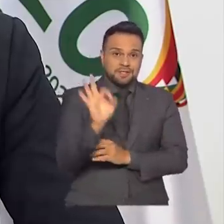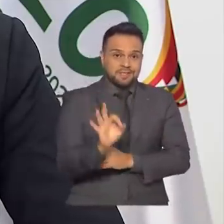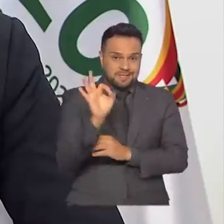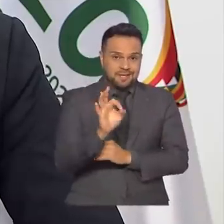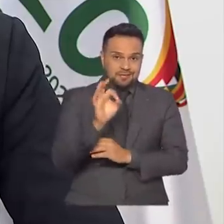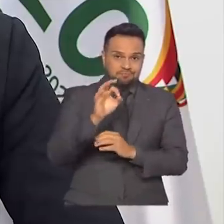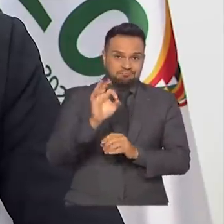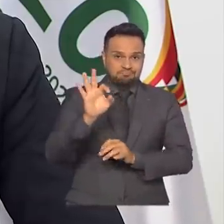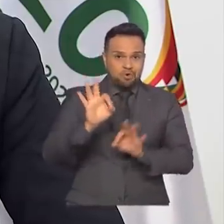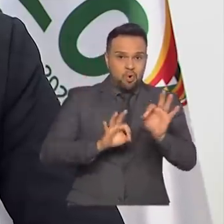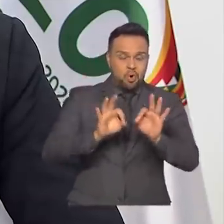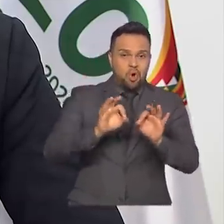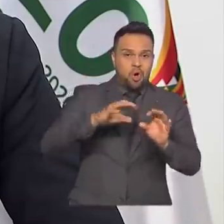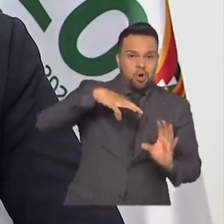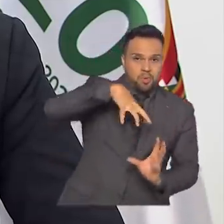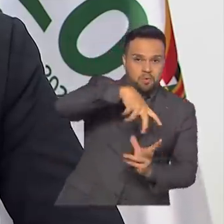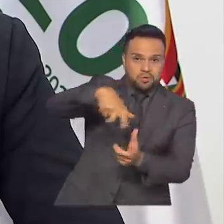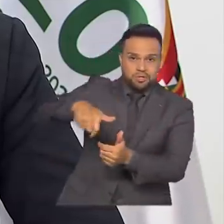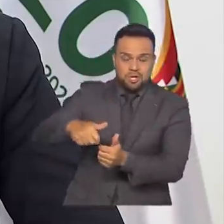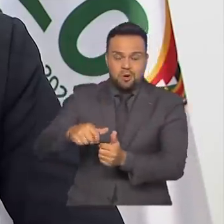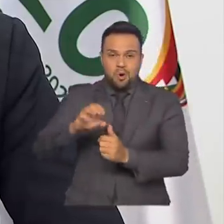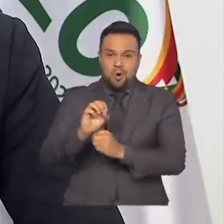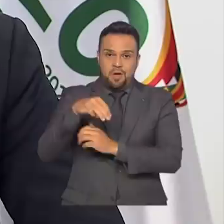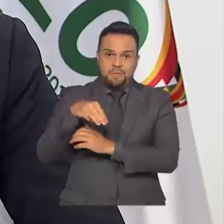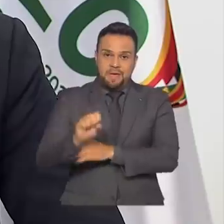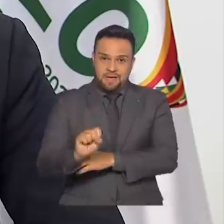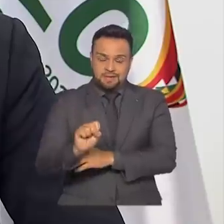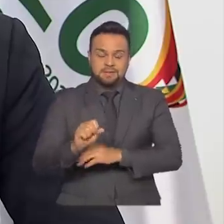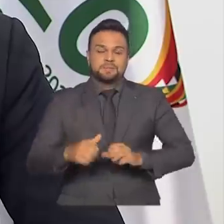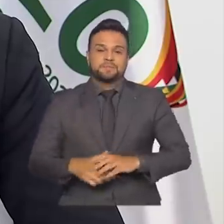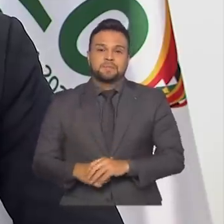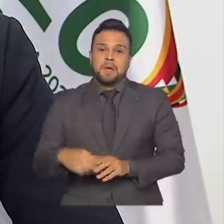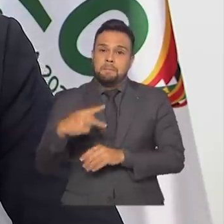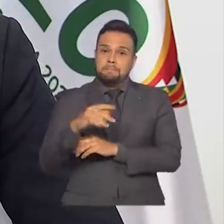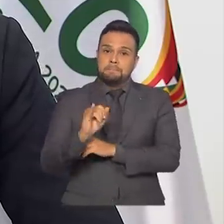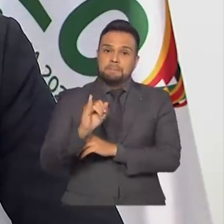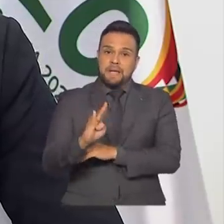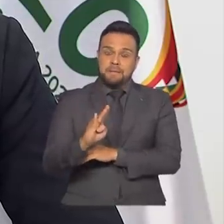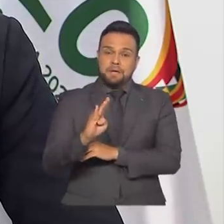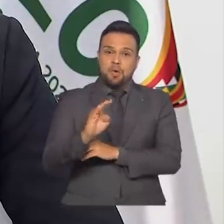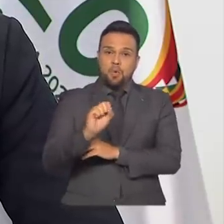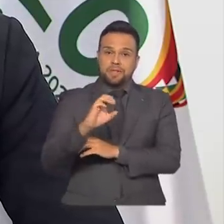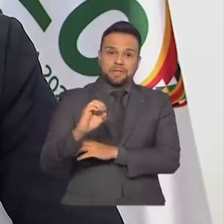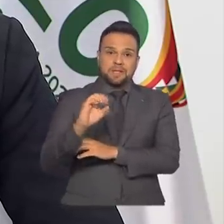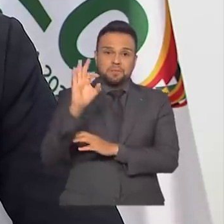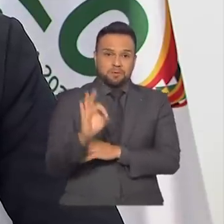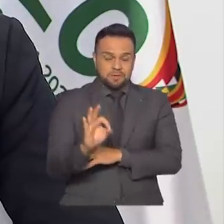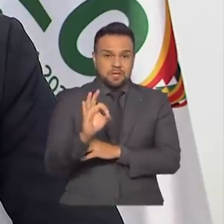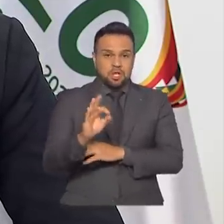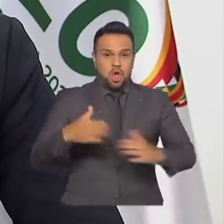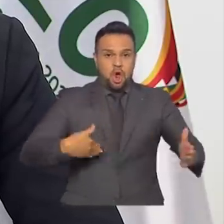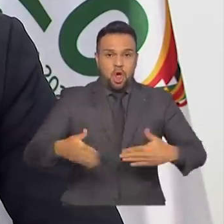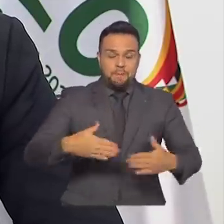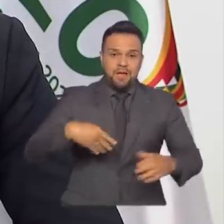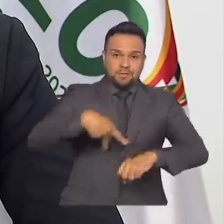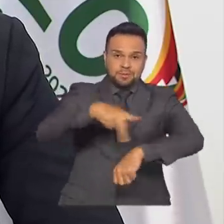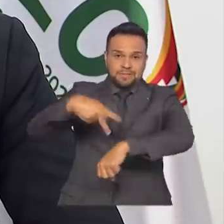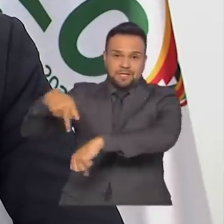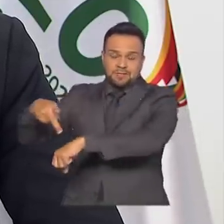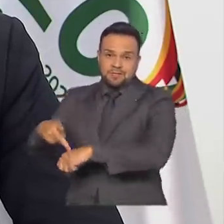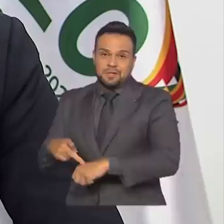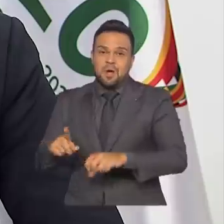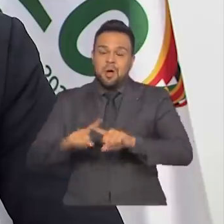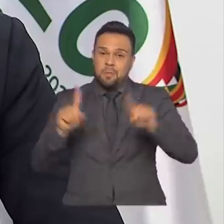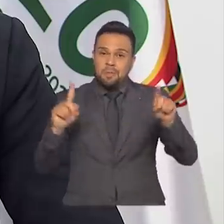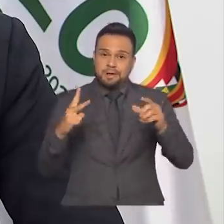PIB e 80% do comércio internacional. Infelizmente, devido à crise sanitária, não foi